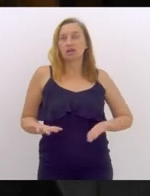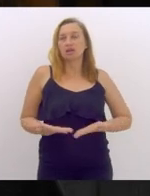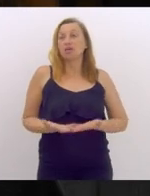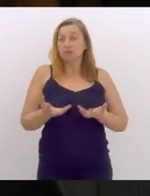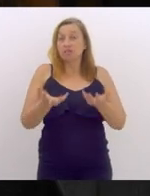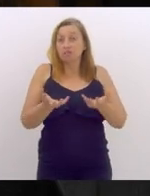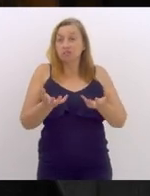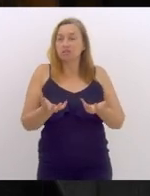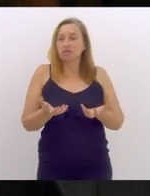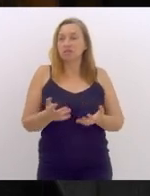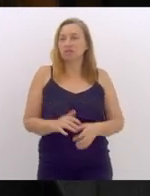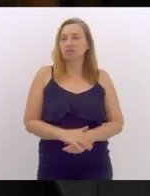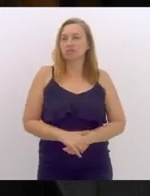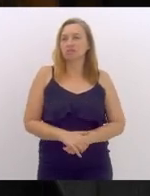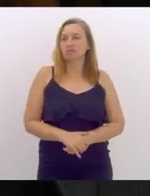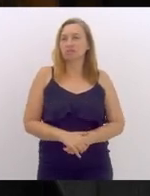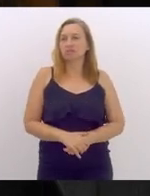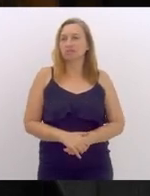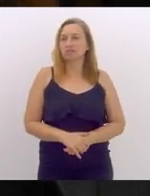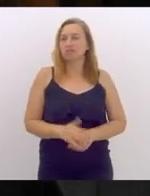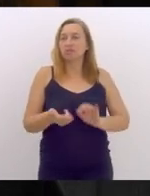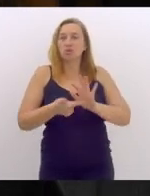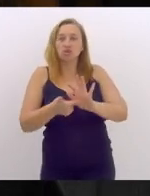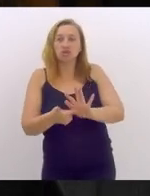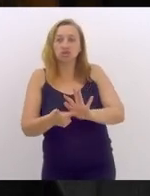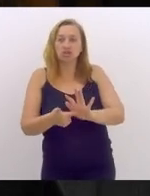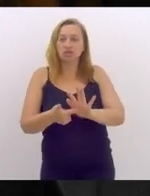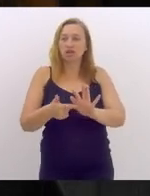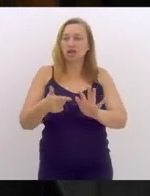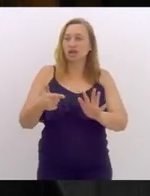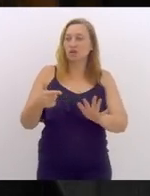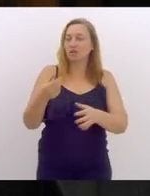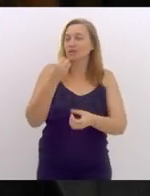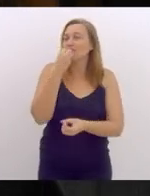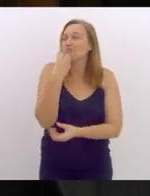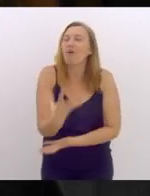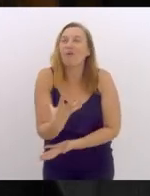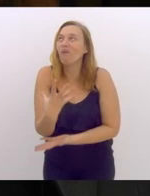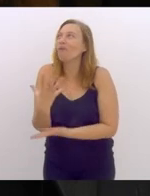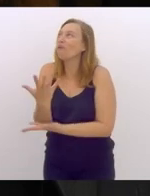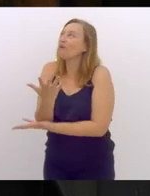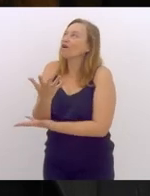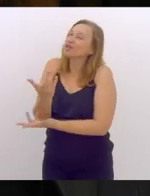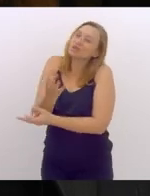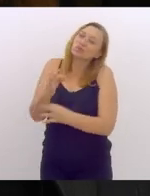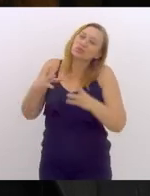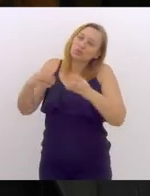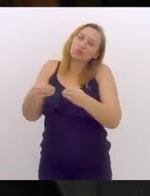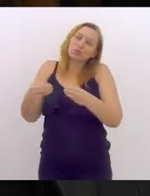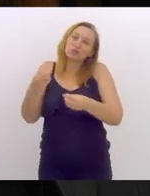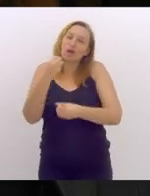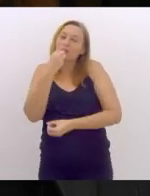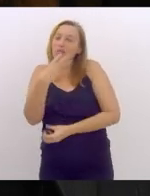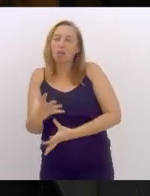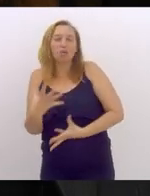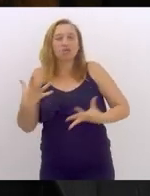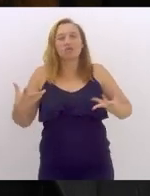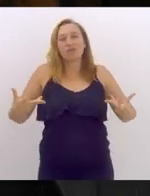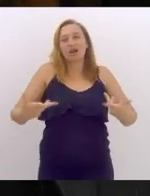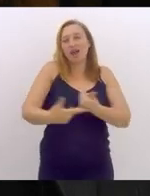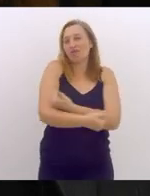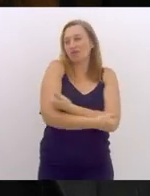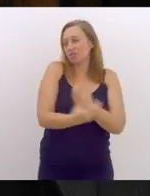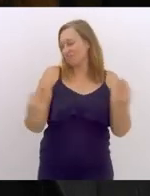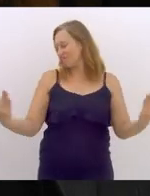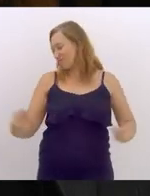querendo passar um quadro de otimismo de oba oba Como tudo tem aformidável tudo tá